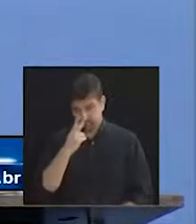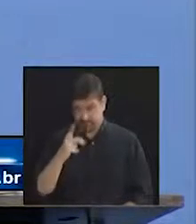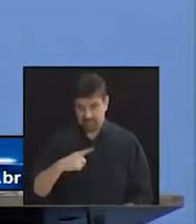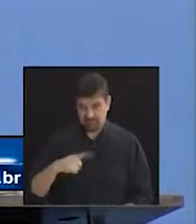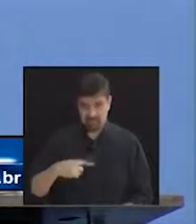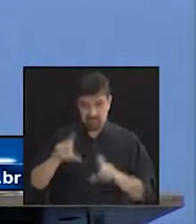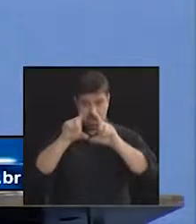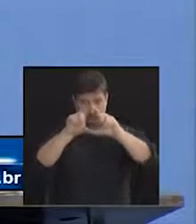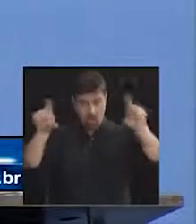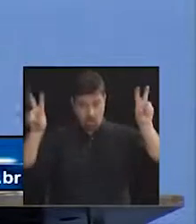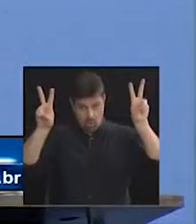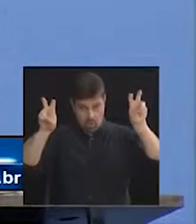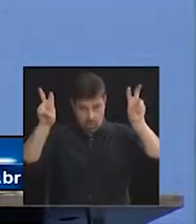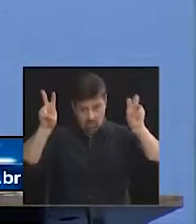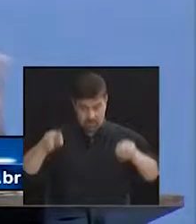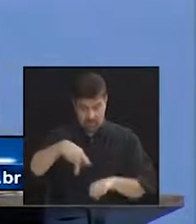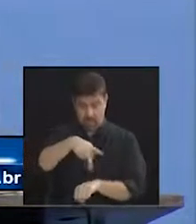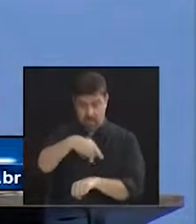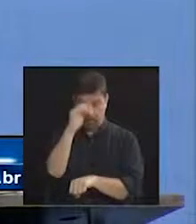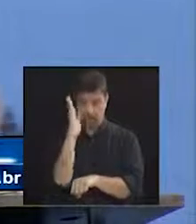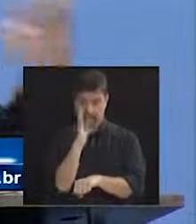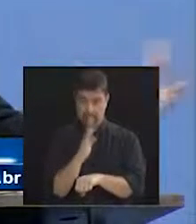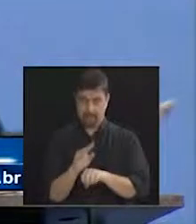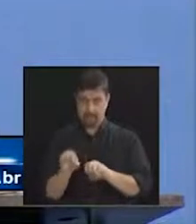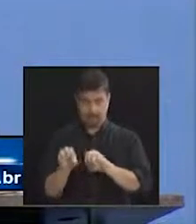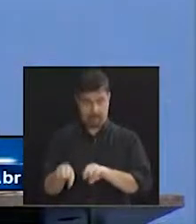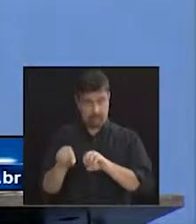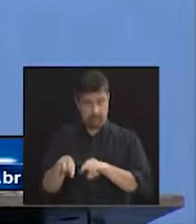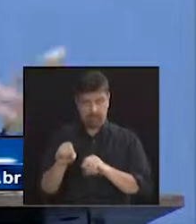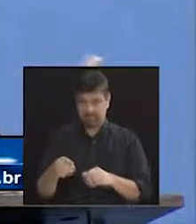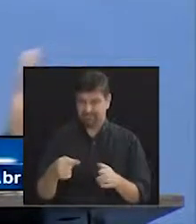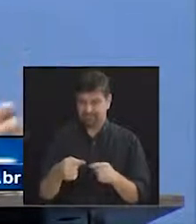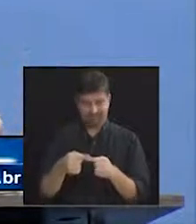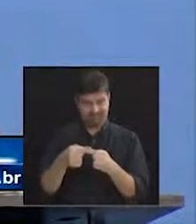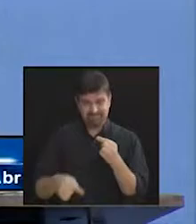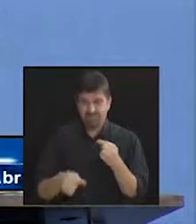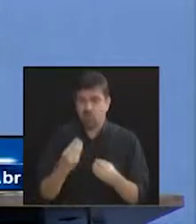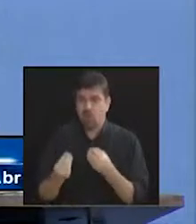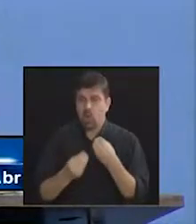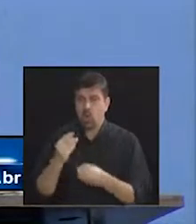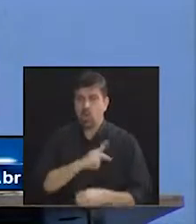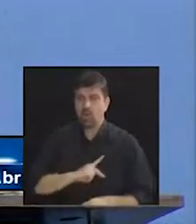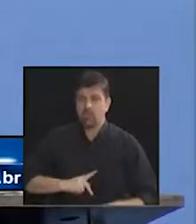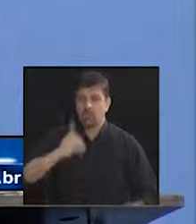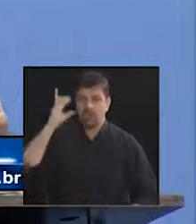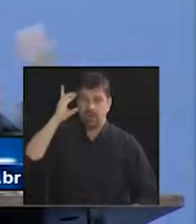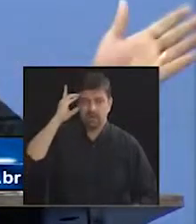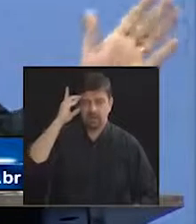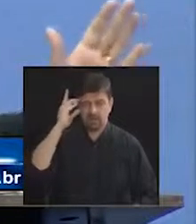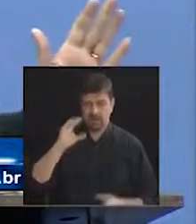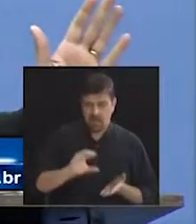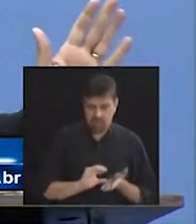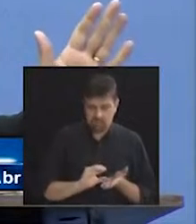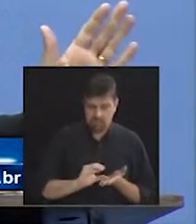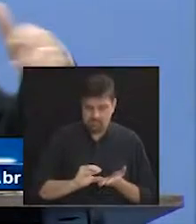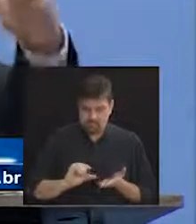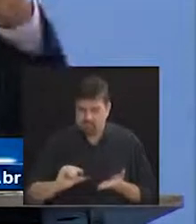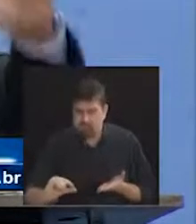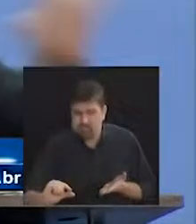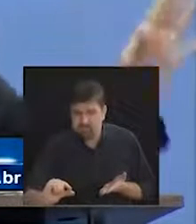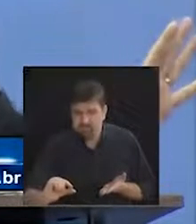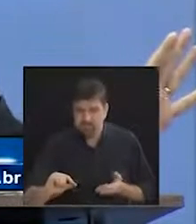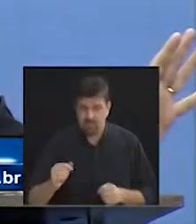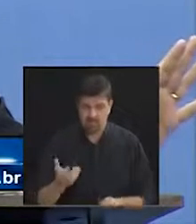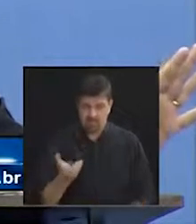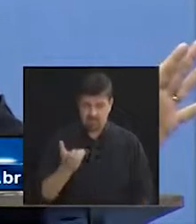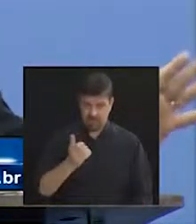pátria educadora não haveria sentido não há sentido cortar verba da educação ou então mudou o slogan tá bom que